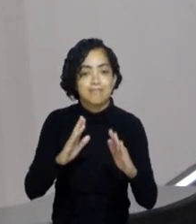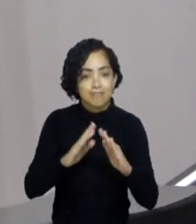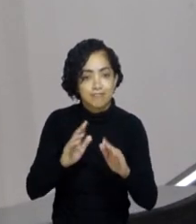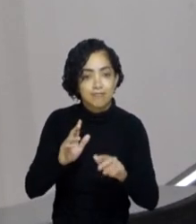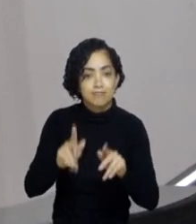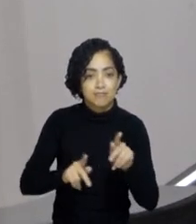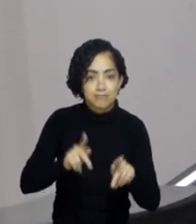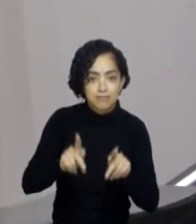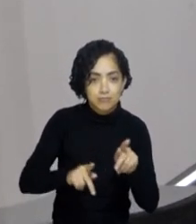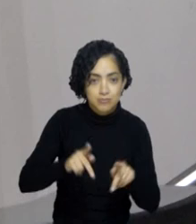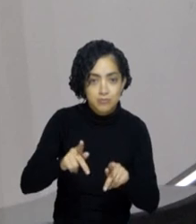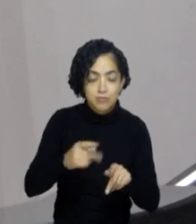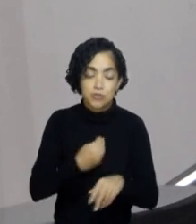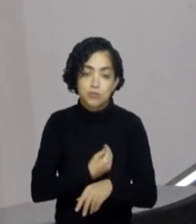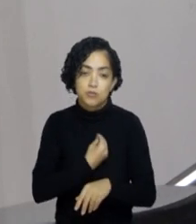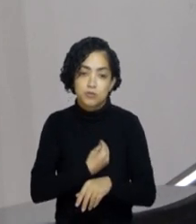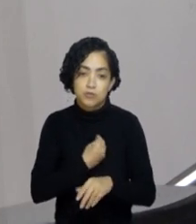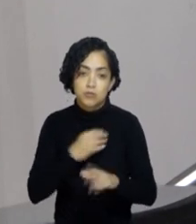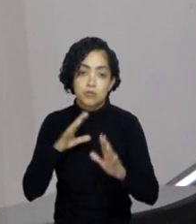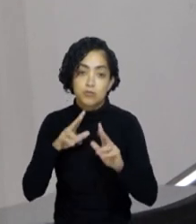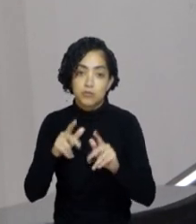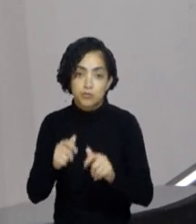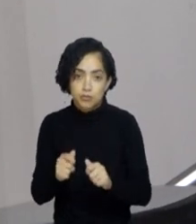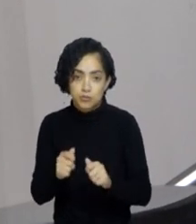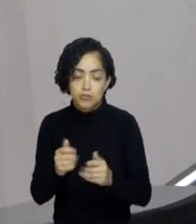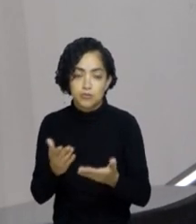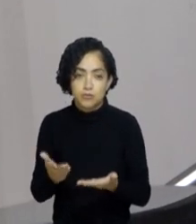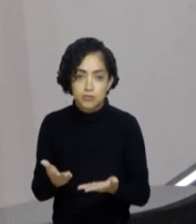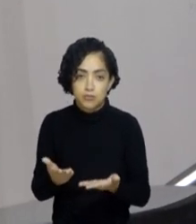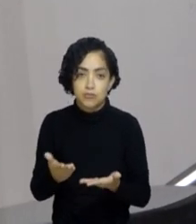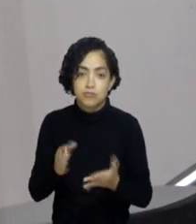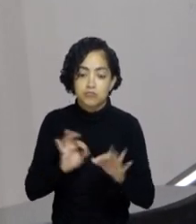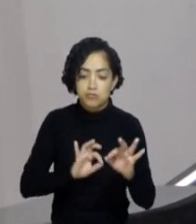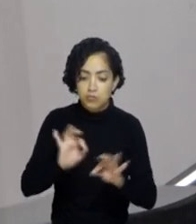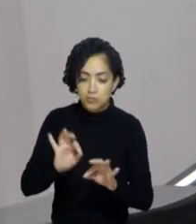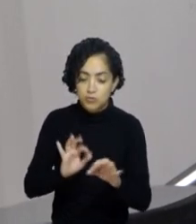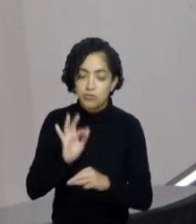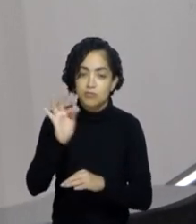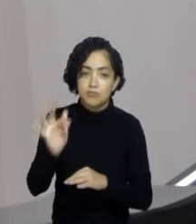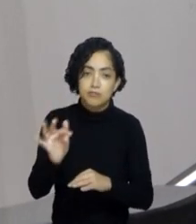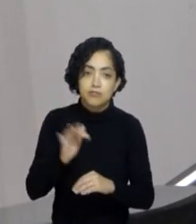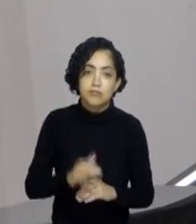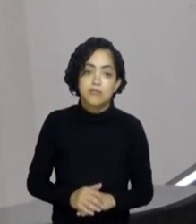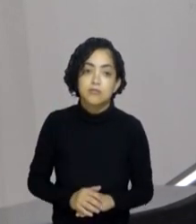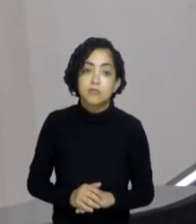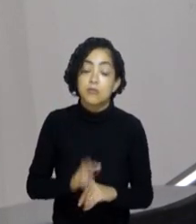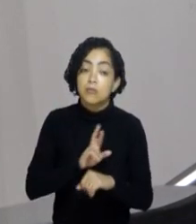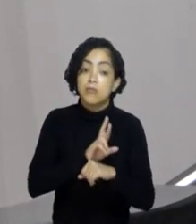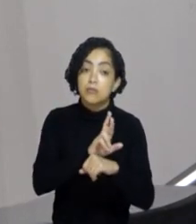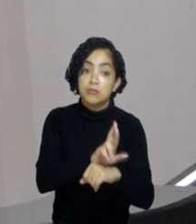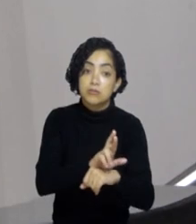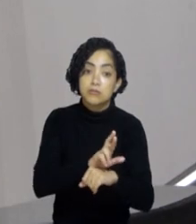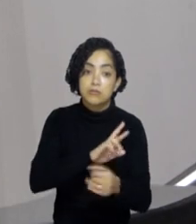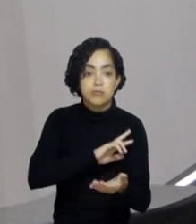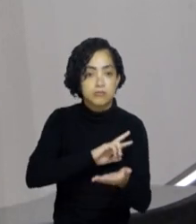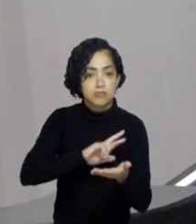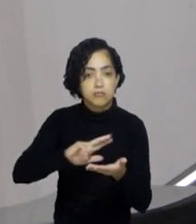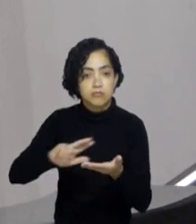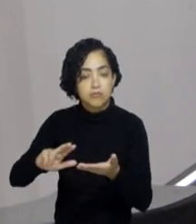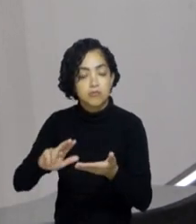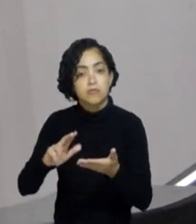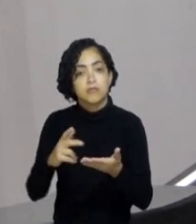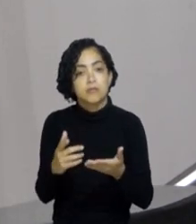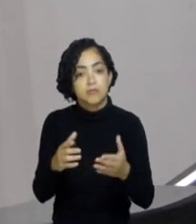todos aqueles que aqui vivem e aqui constroem o seu futuro, representando as mais diversas bandeiras